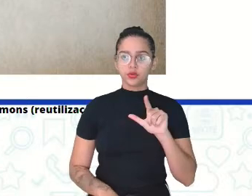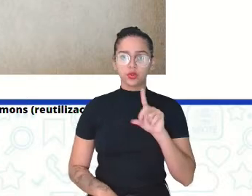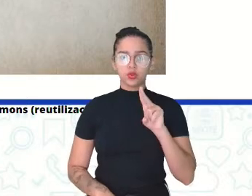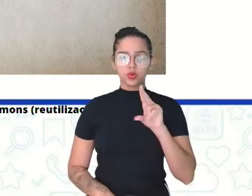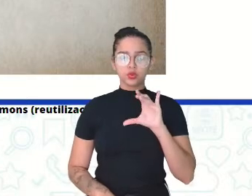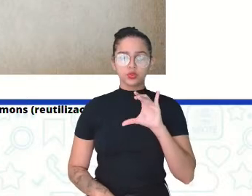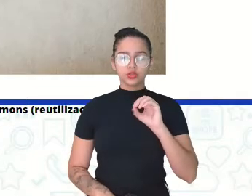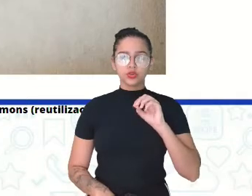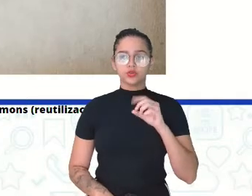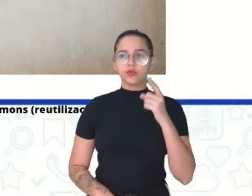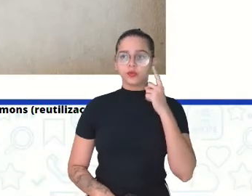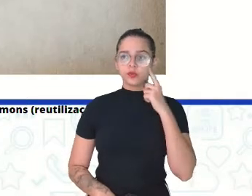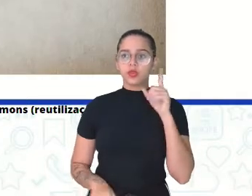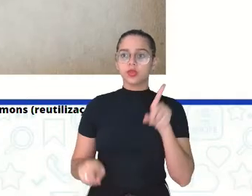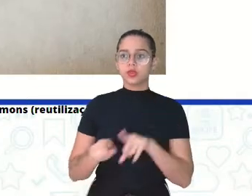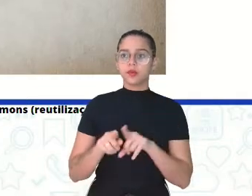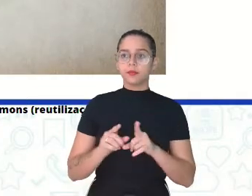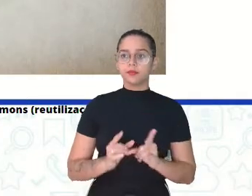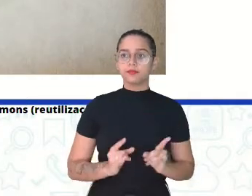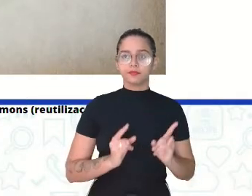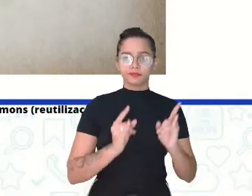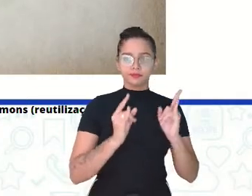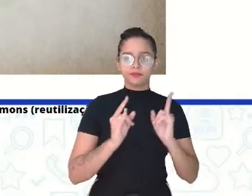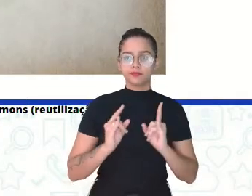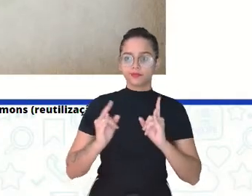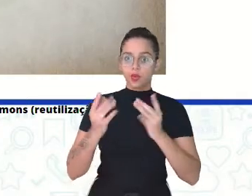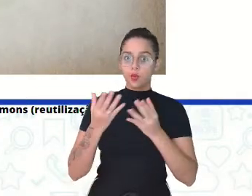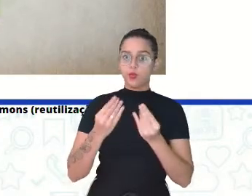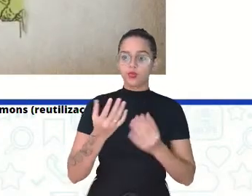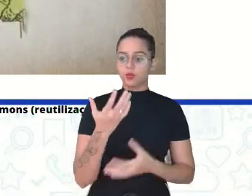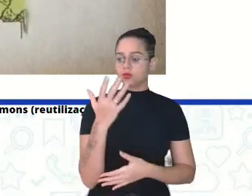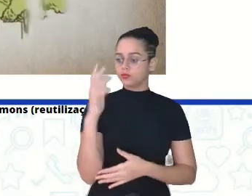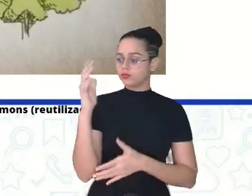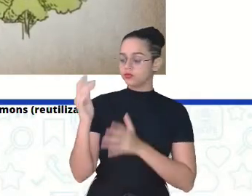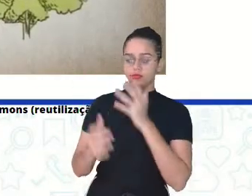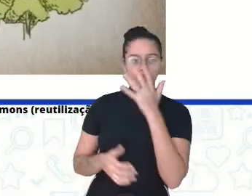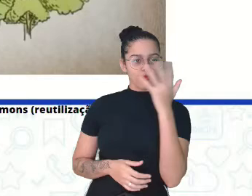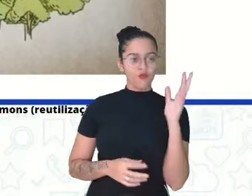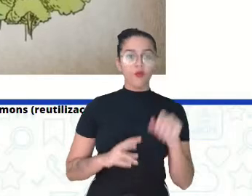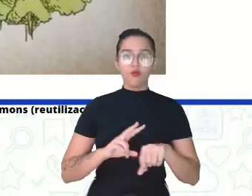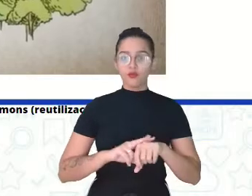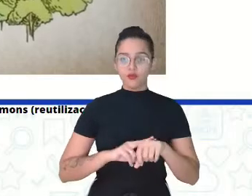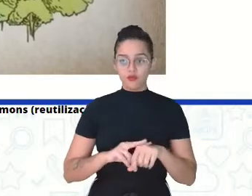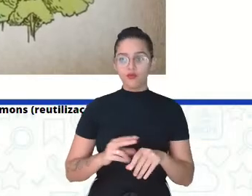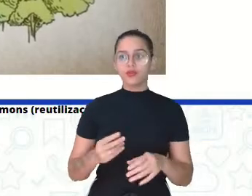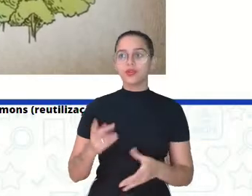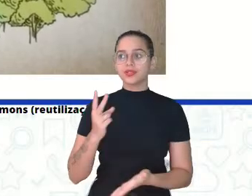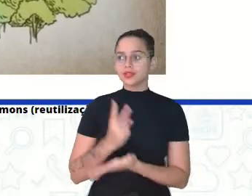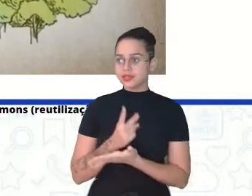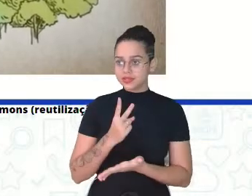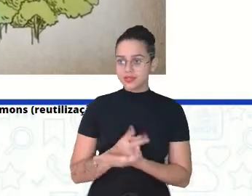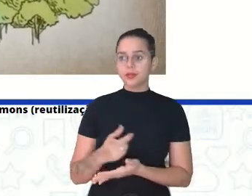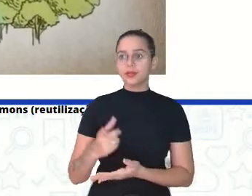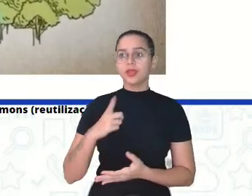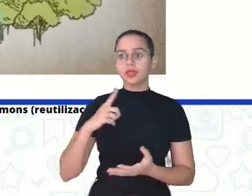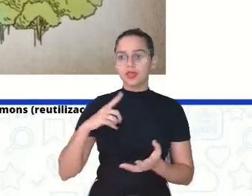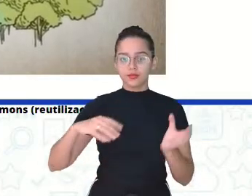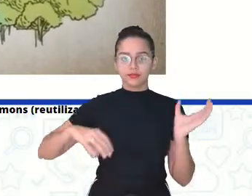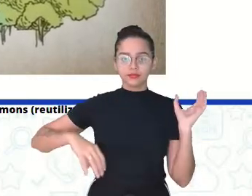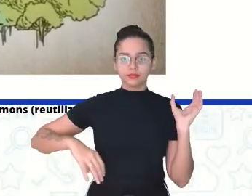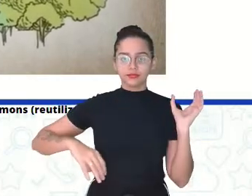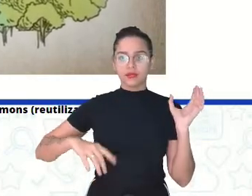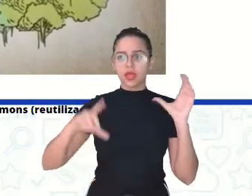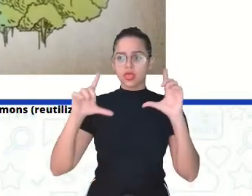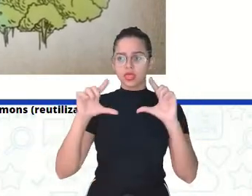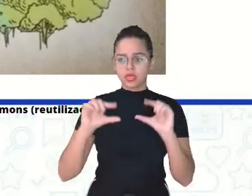previu também que os edifícios seriam cercados de árvores. O verde, aliás, é presença constante nas superquadras,